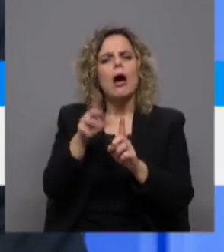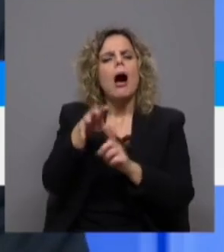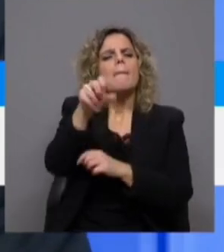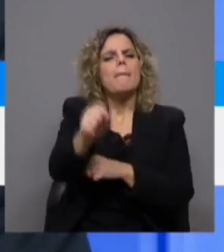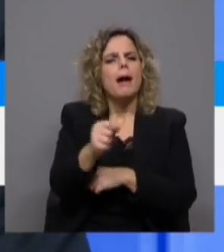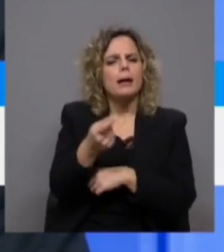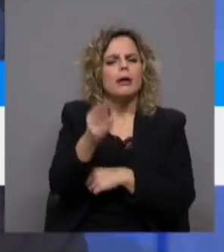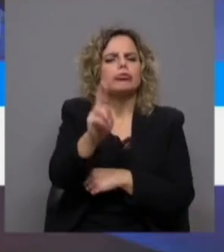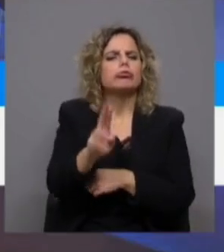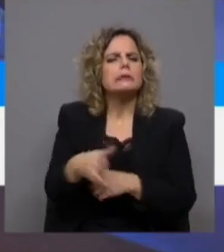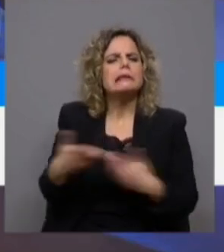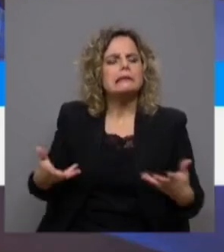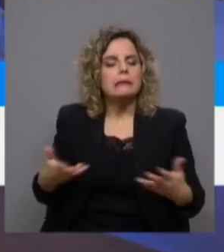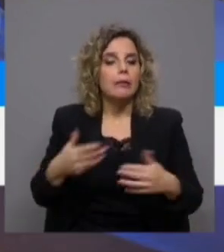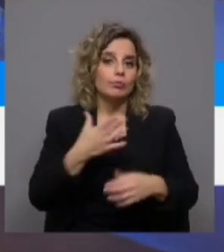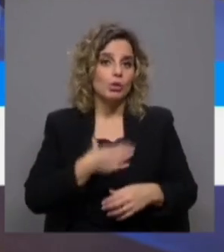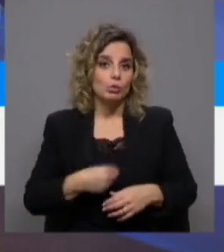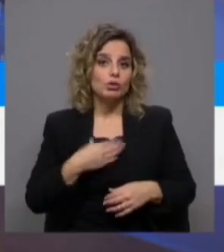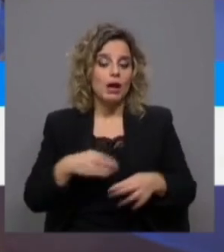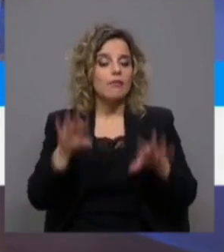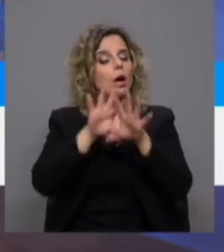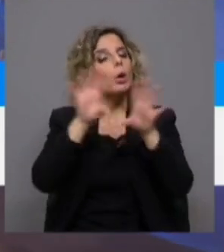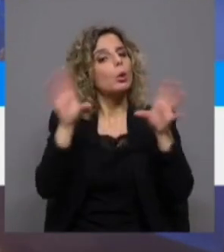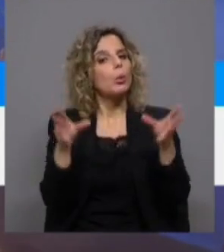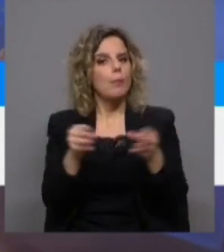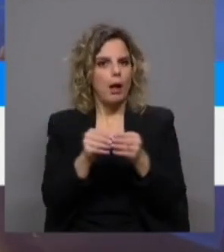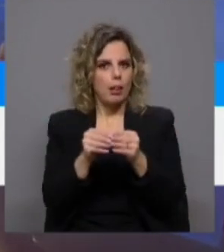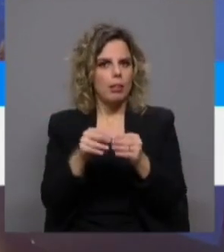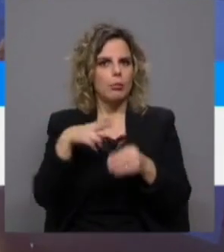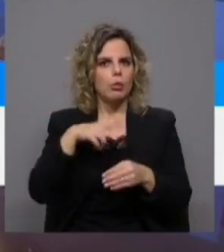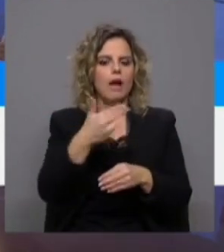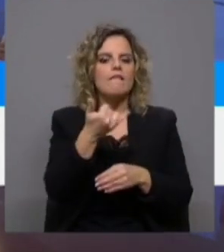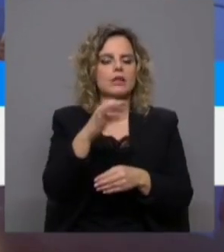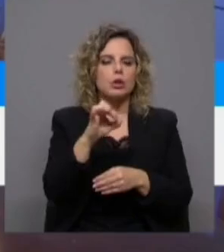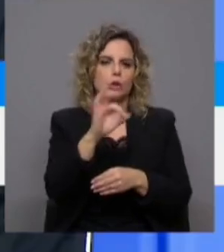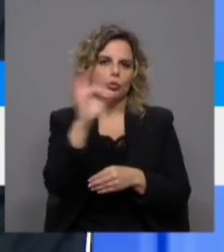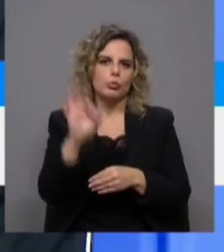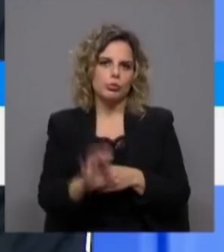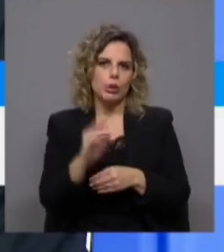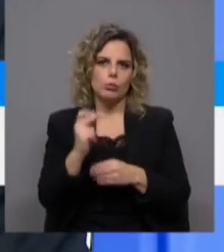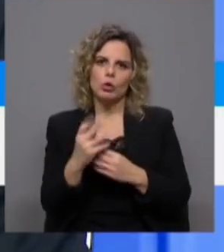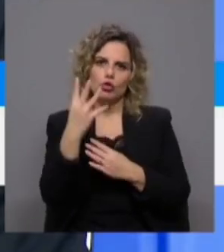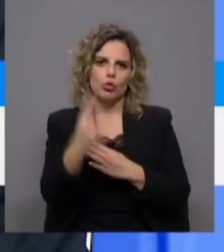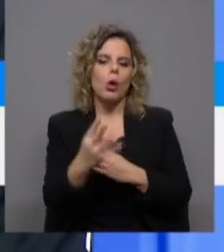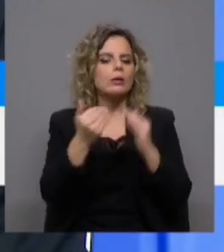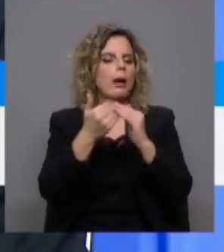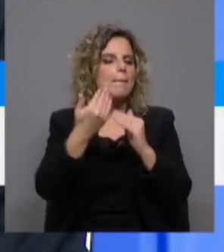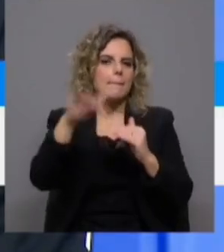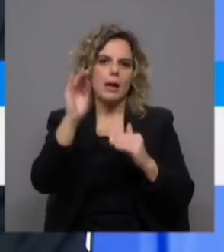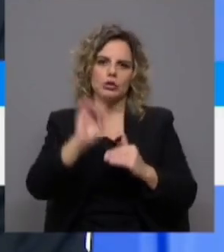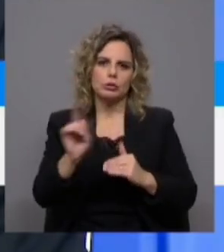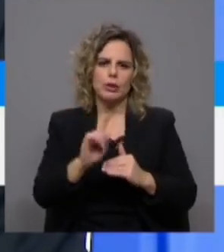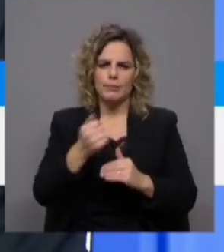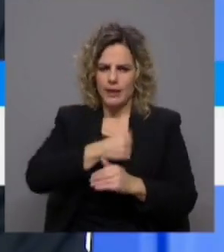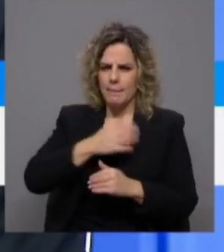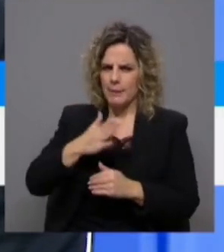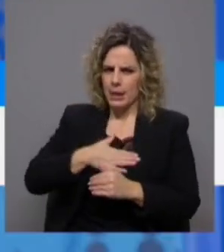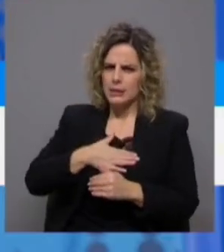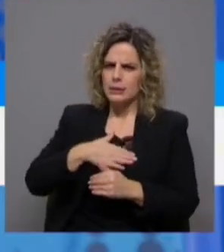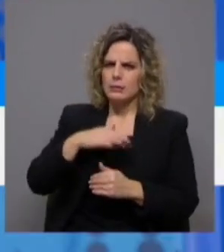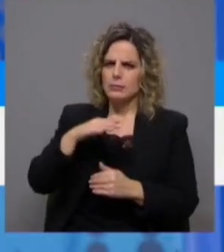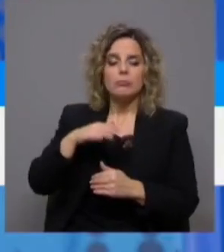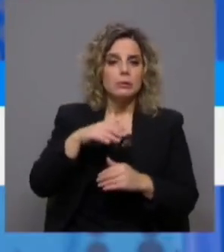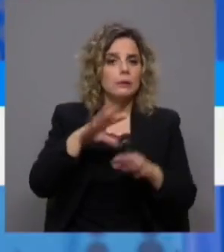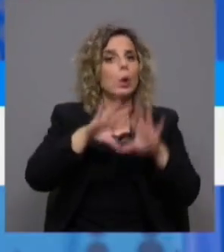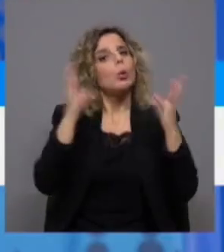nós teremos que a carga fiscal Global Portugal não ultrapassasse 28 por cento nos próximos quatro anos e cinco de carrinho essas e